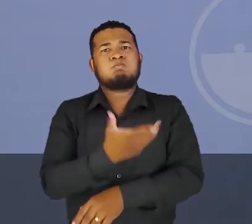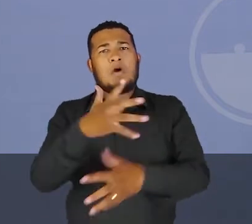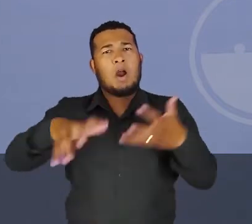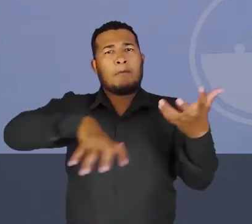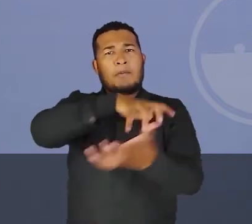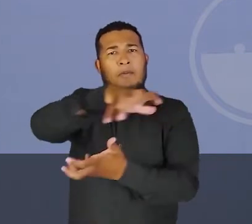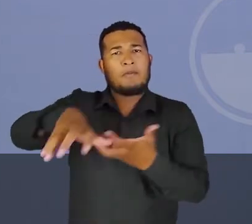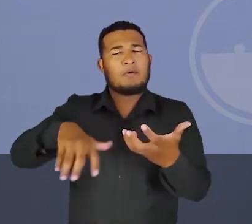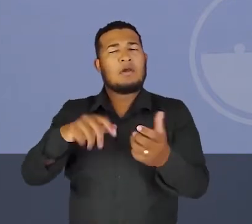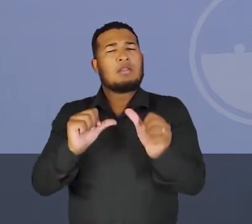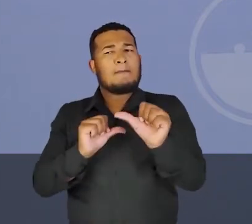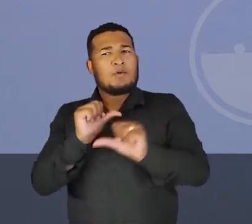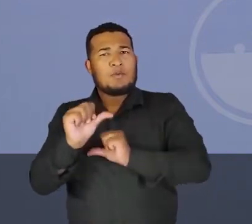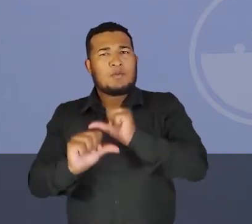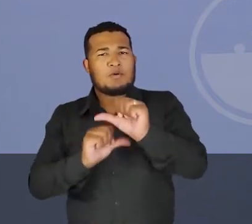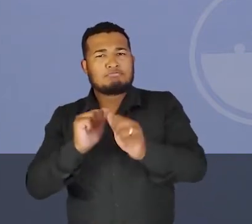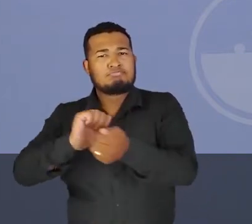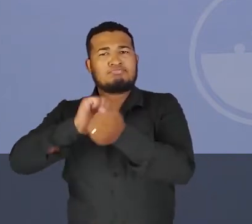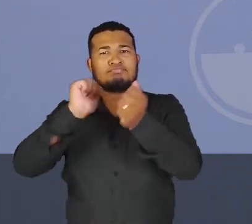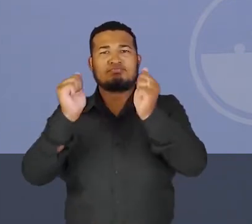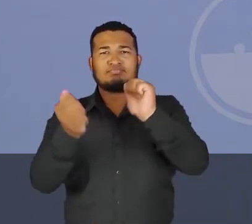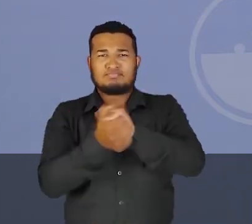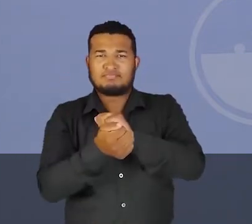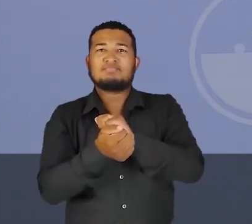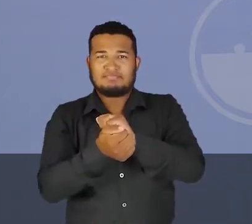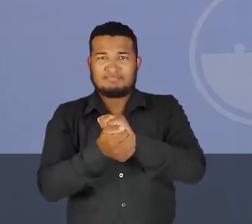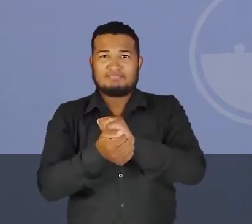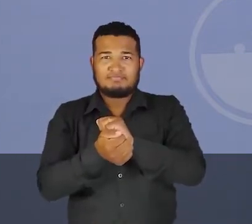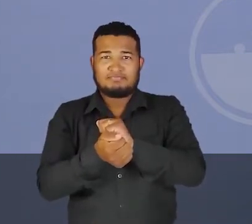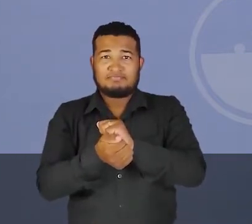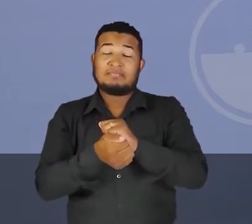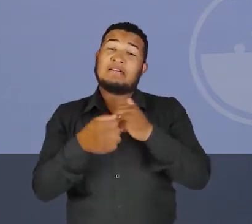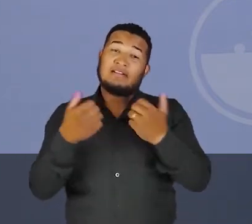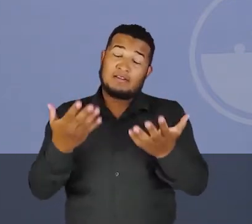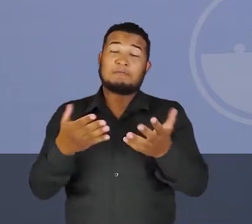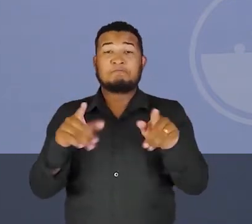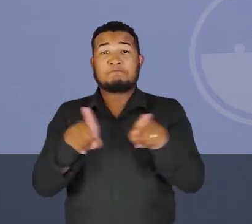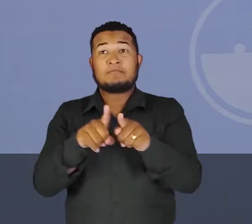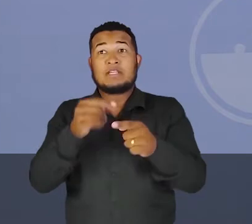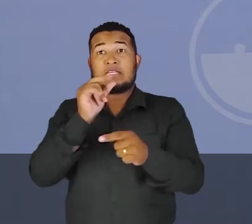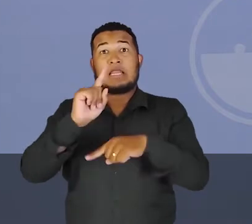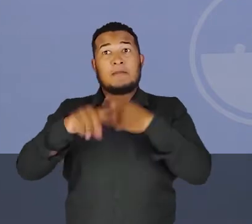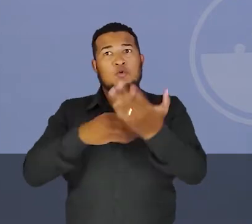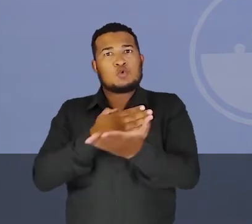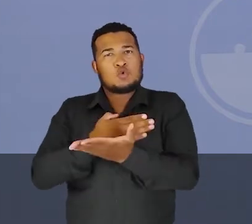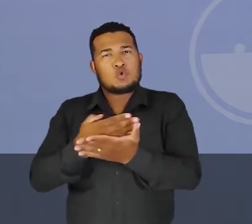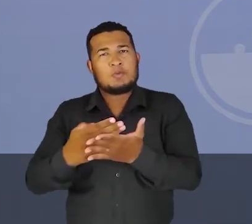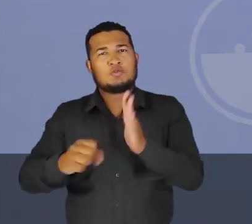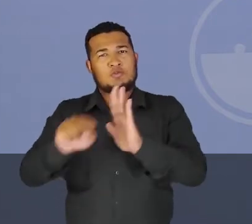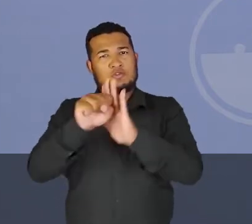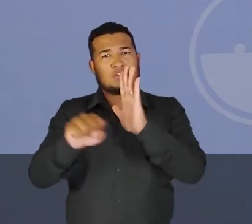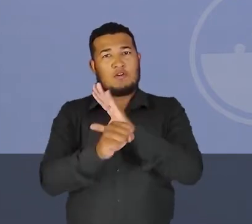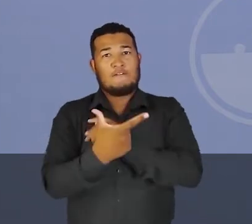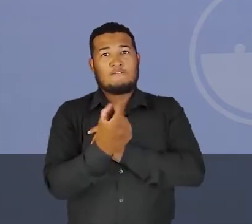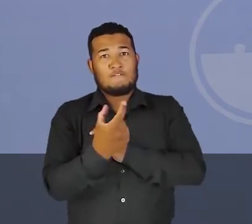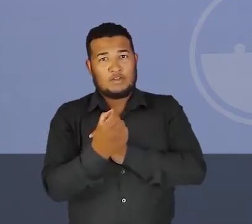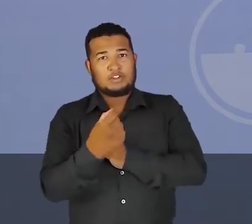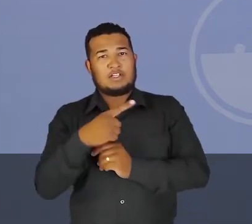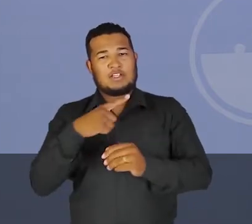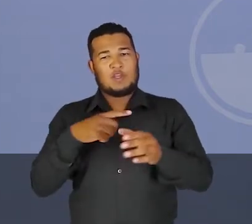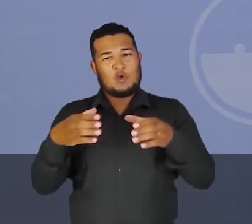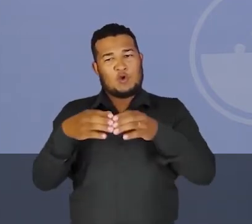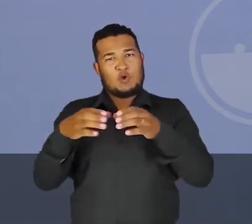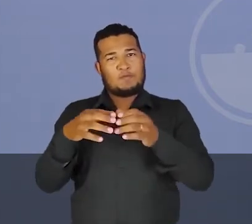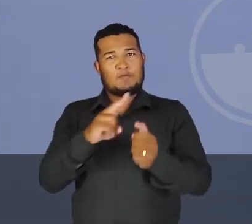trabalhando modificações nessas articulações, né? No início do século XX, as vanguardas históricas,